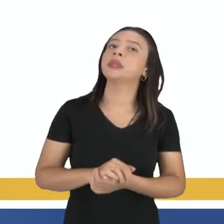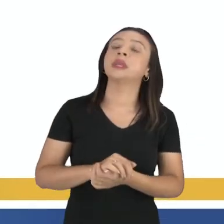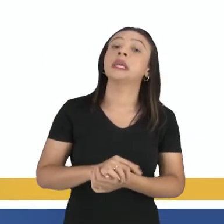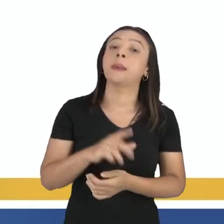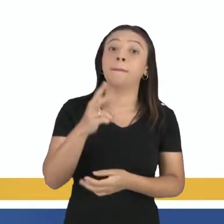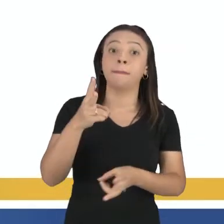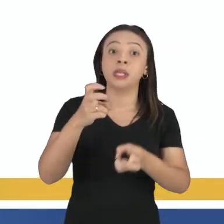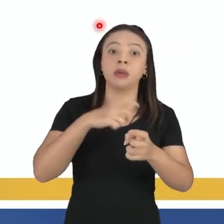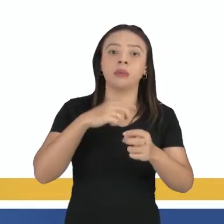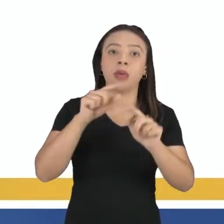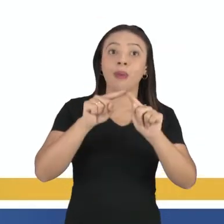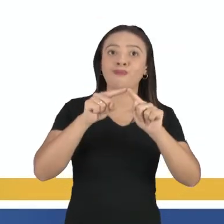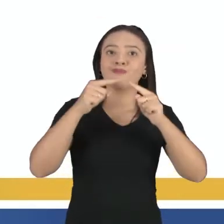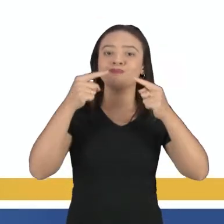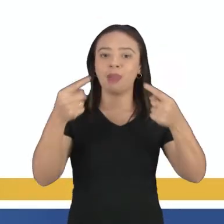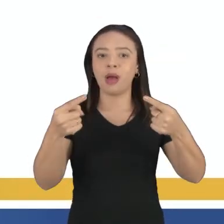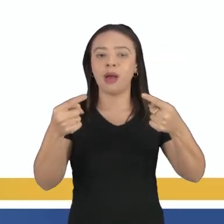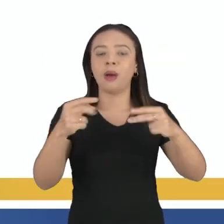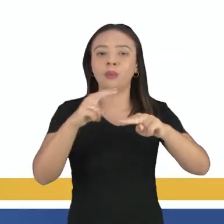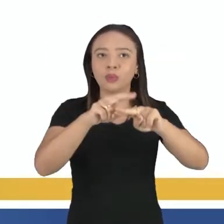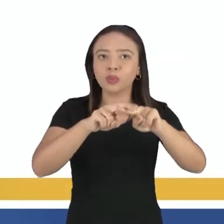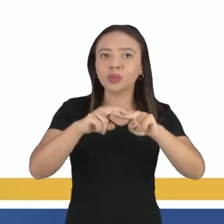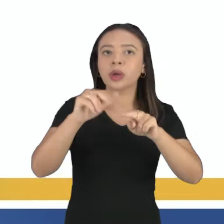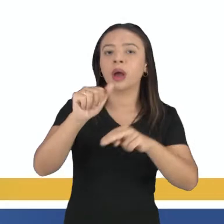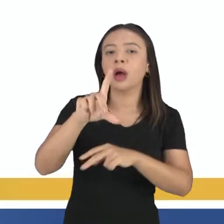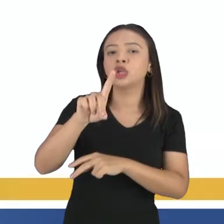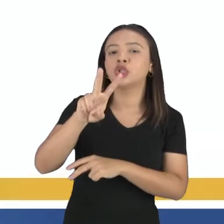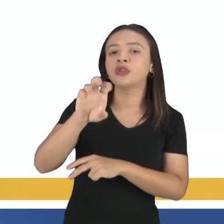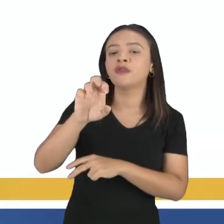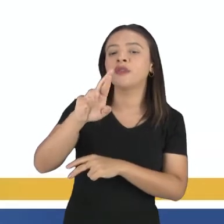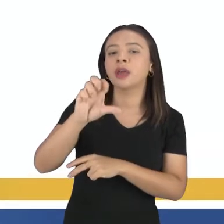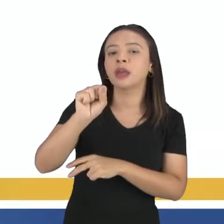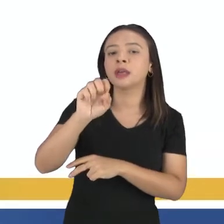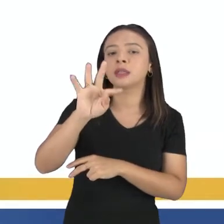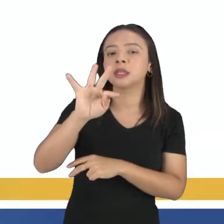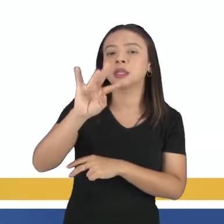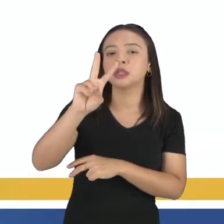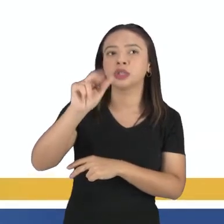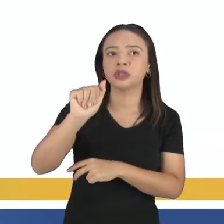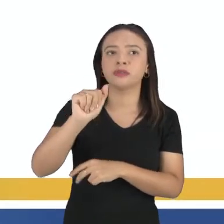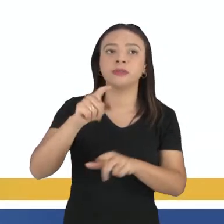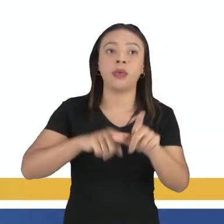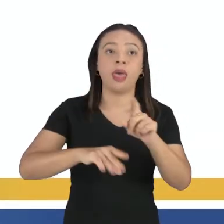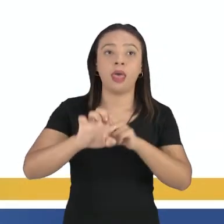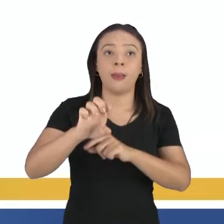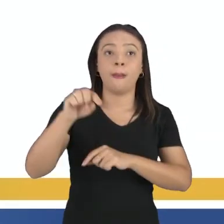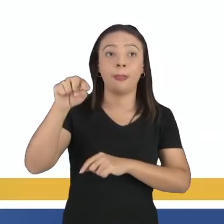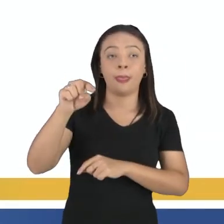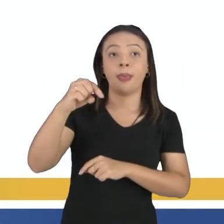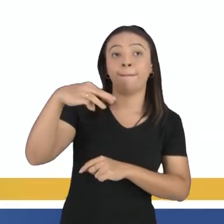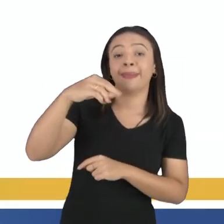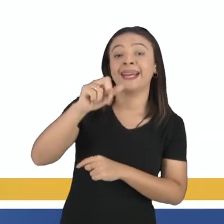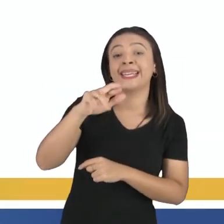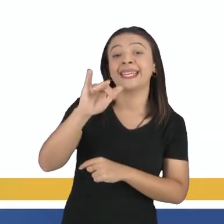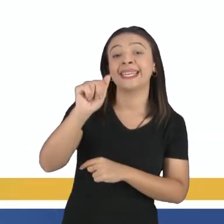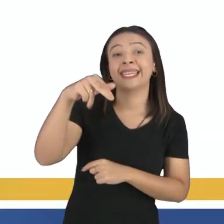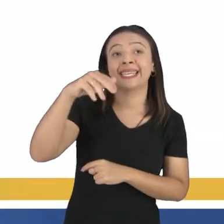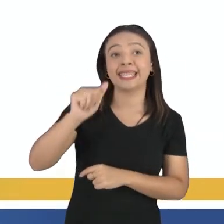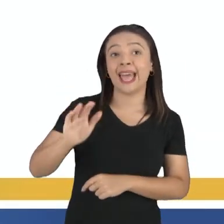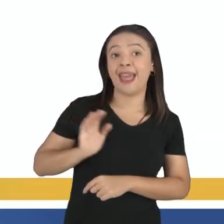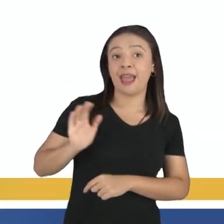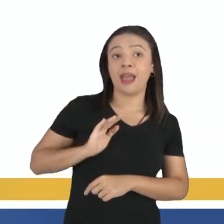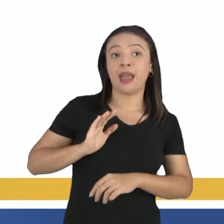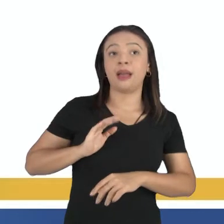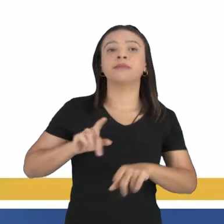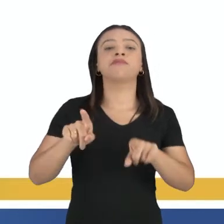aqui o mas dando uma ideia contrária, né? Mariana é rica e trabalha muito. E aí? Oração coordenada